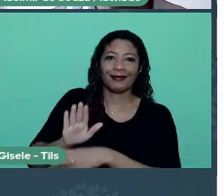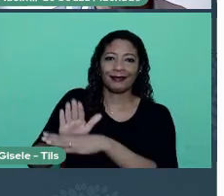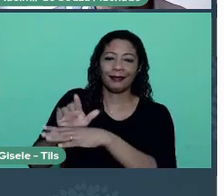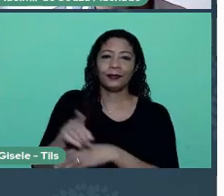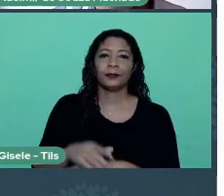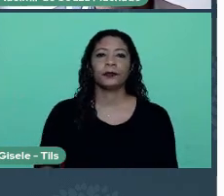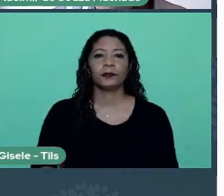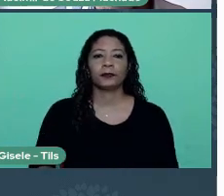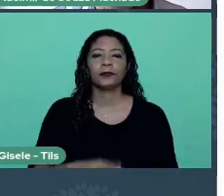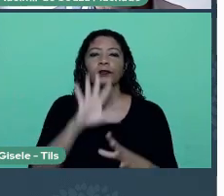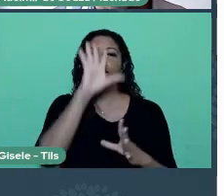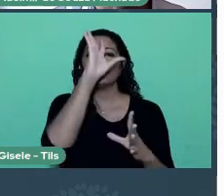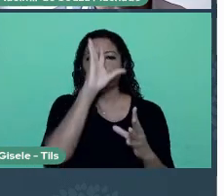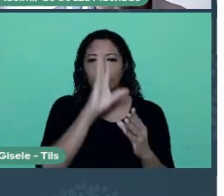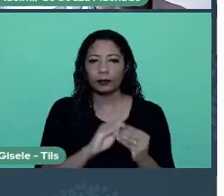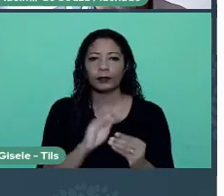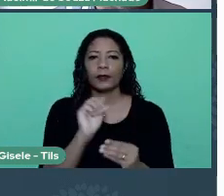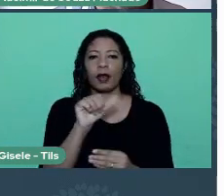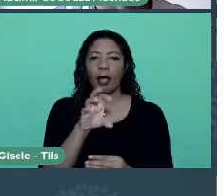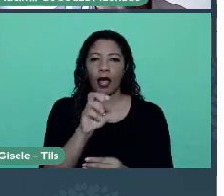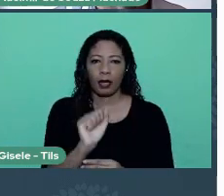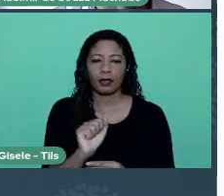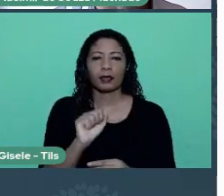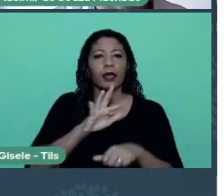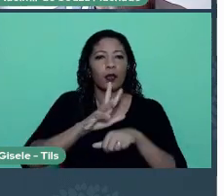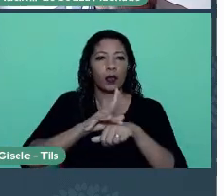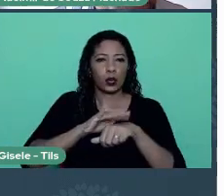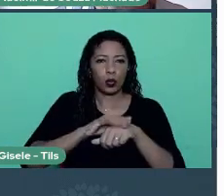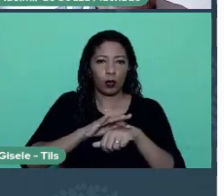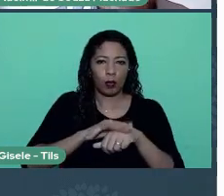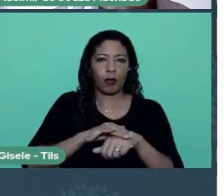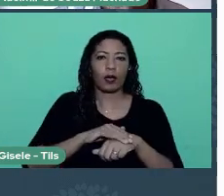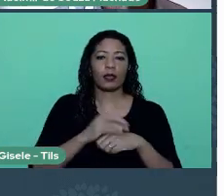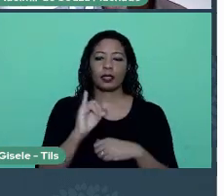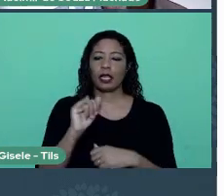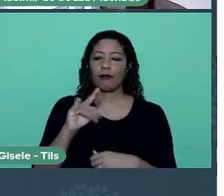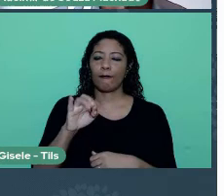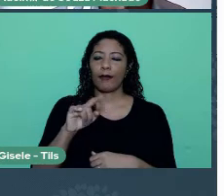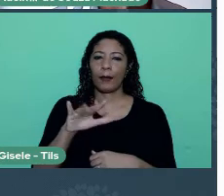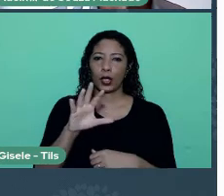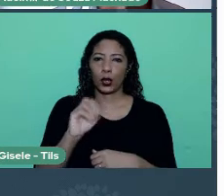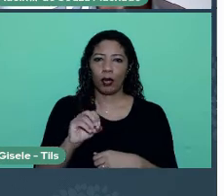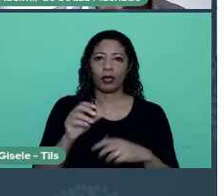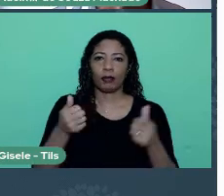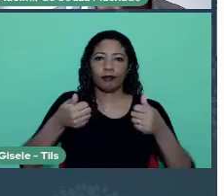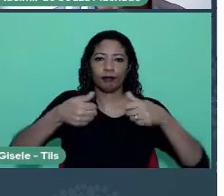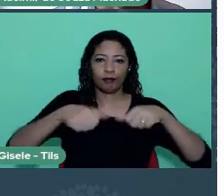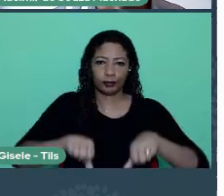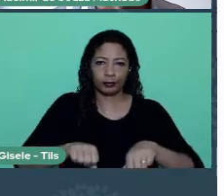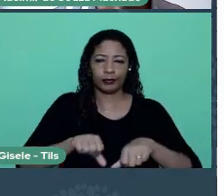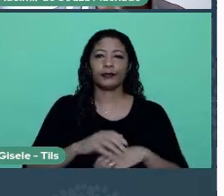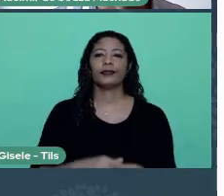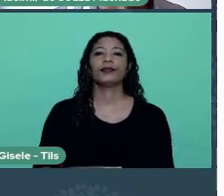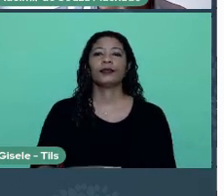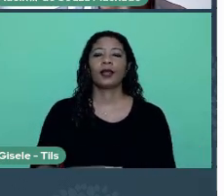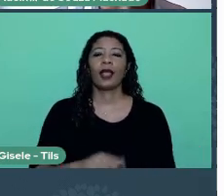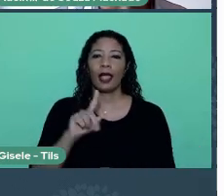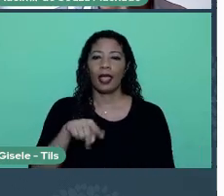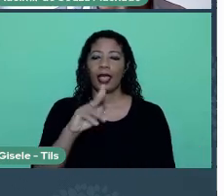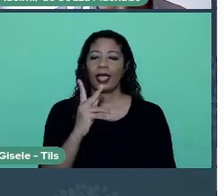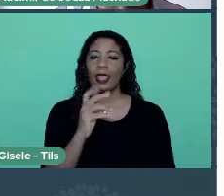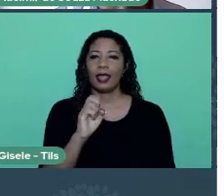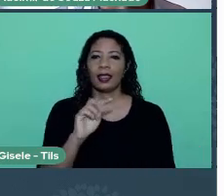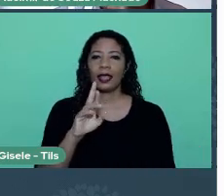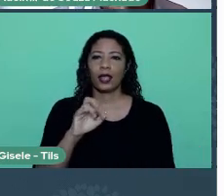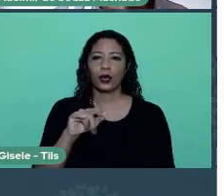viram que é uma doença inflamatória crônica, heterogênea e muito frequente. Os fatores desencadeantes modificáveis e não modificáveis